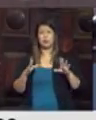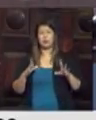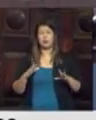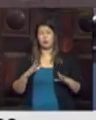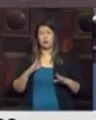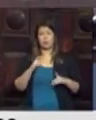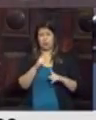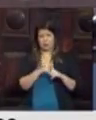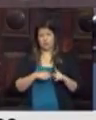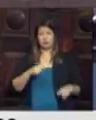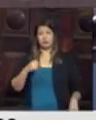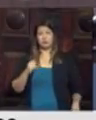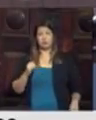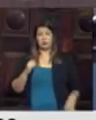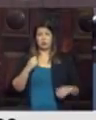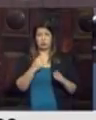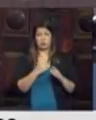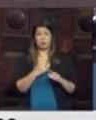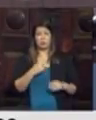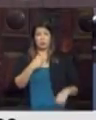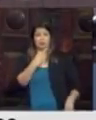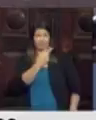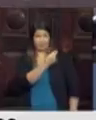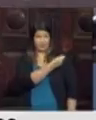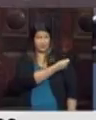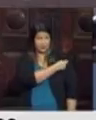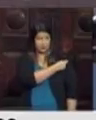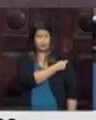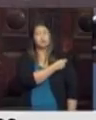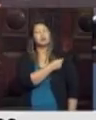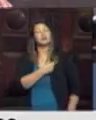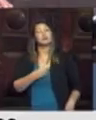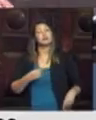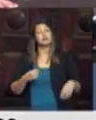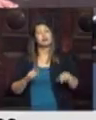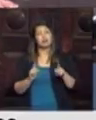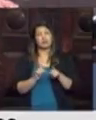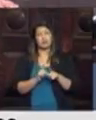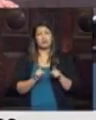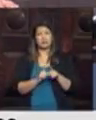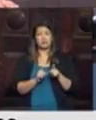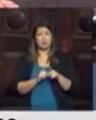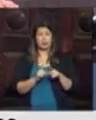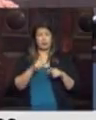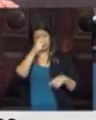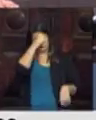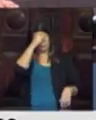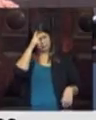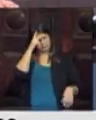janeiro um reforço de dose solicitadas por esses municípios.